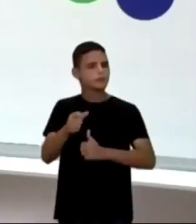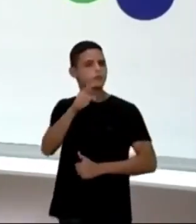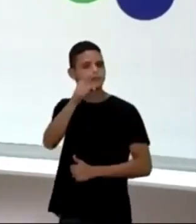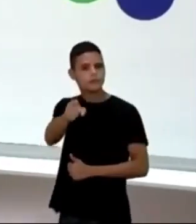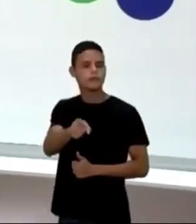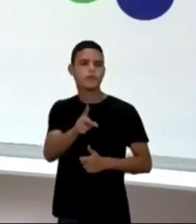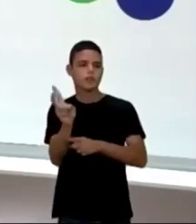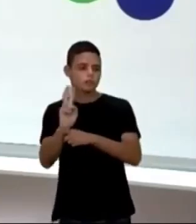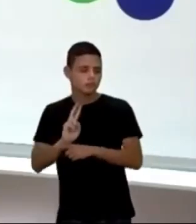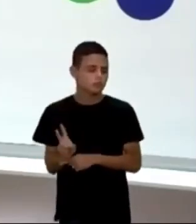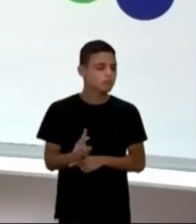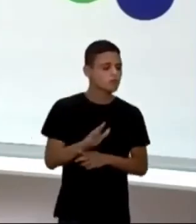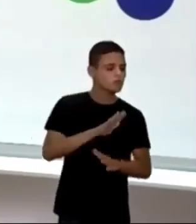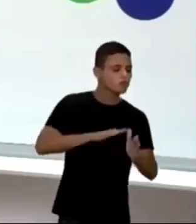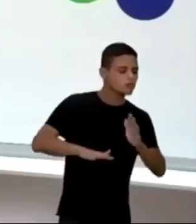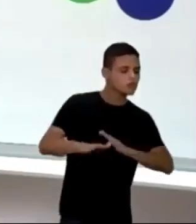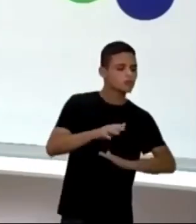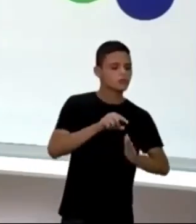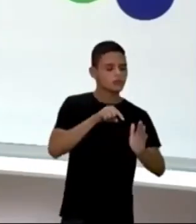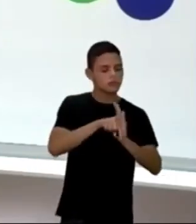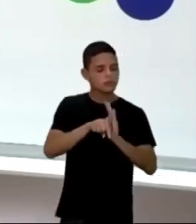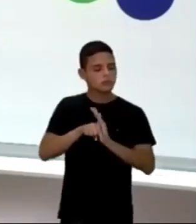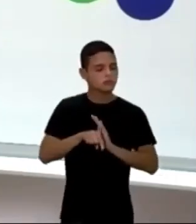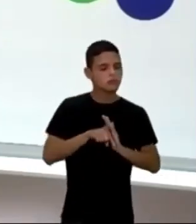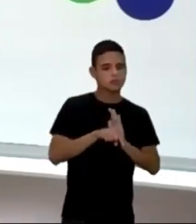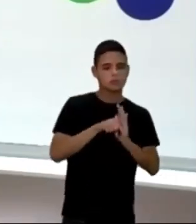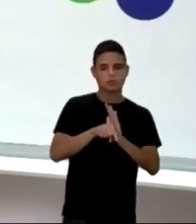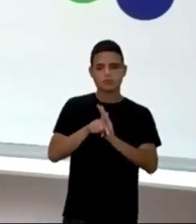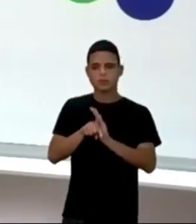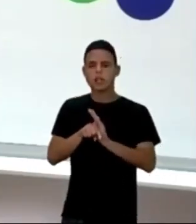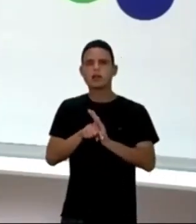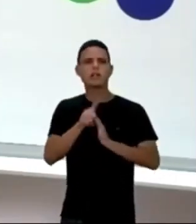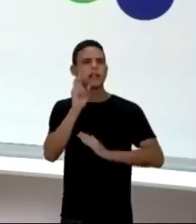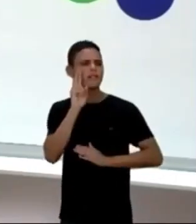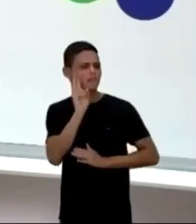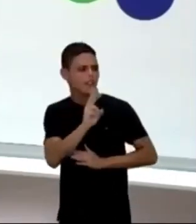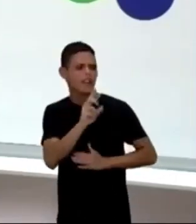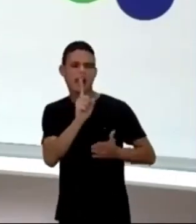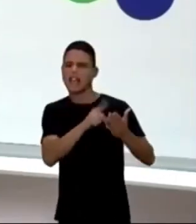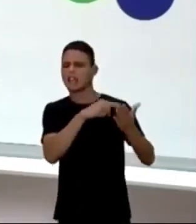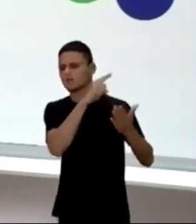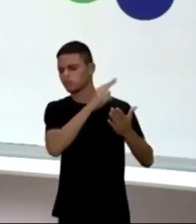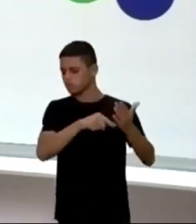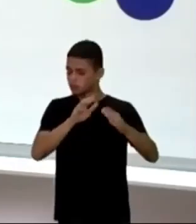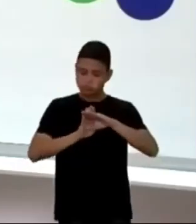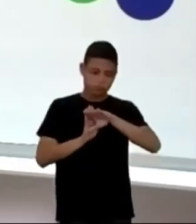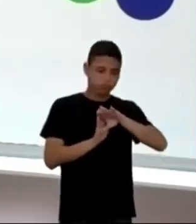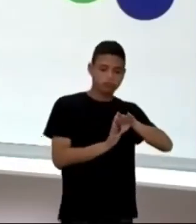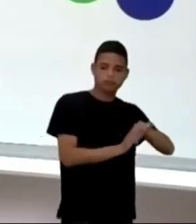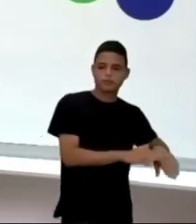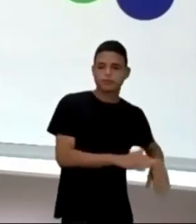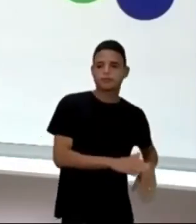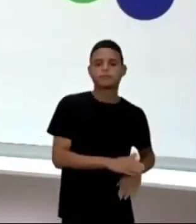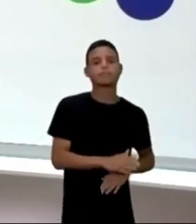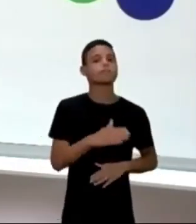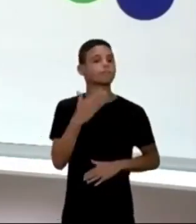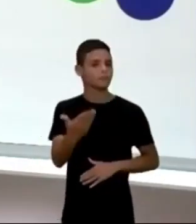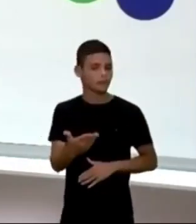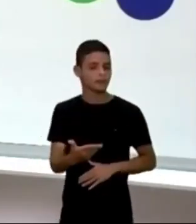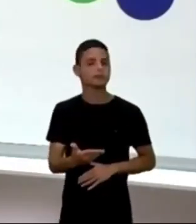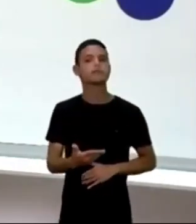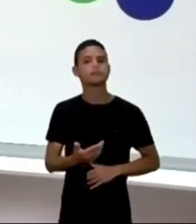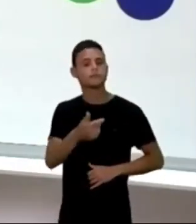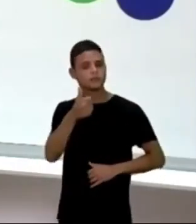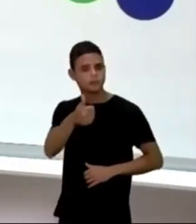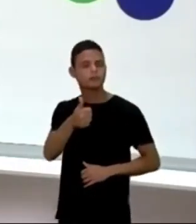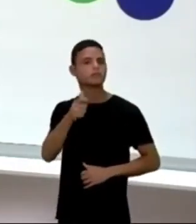confira todos os itens, é bom que você descarte aquilo que você já percebeu que não vai rolar na resposta, de